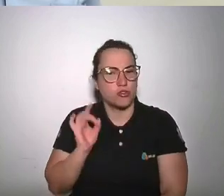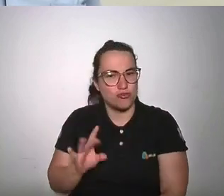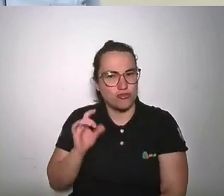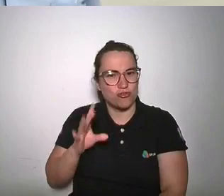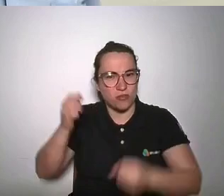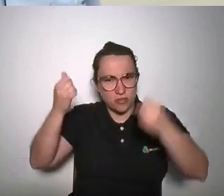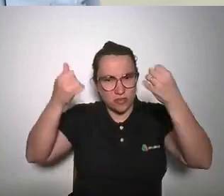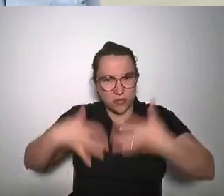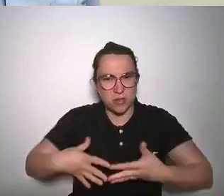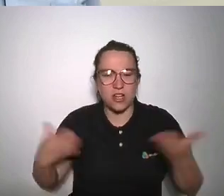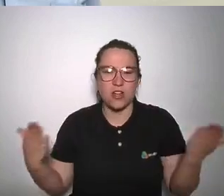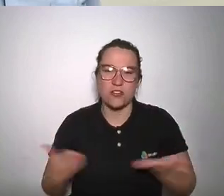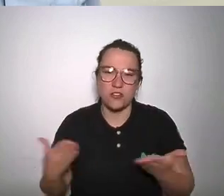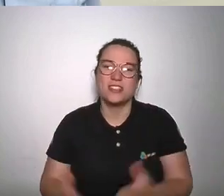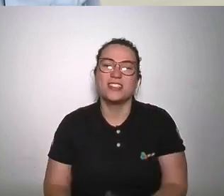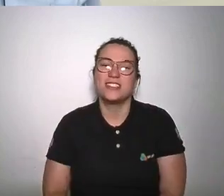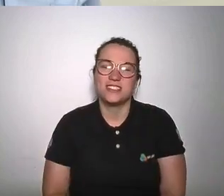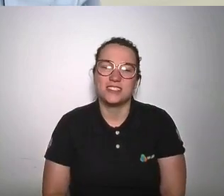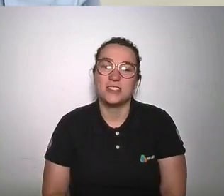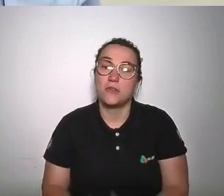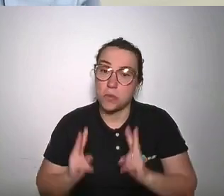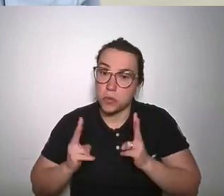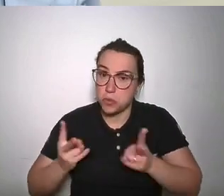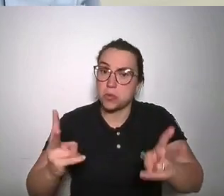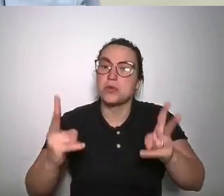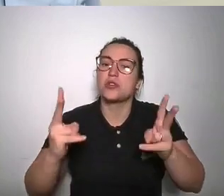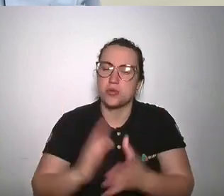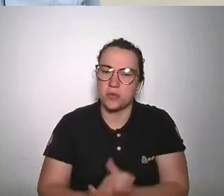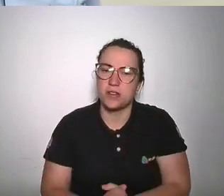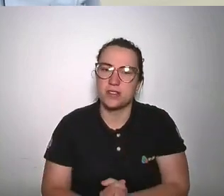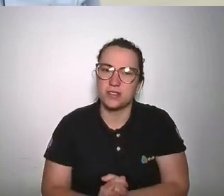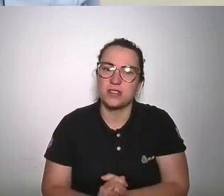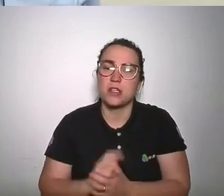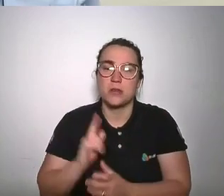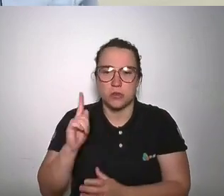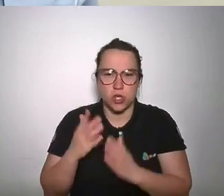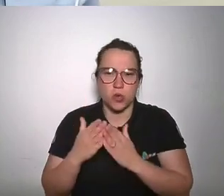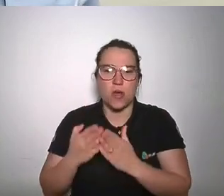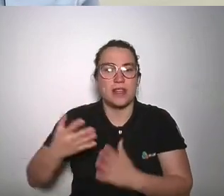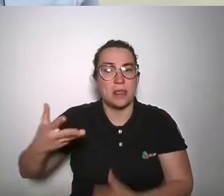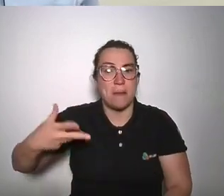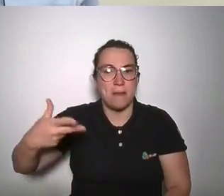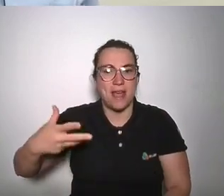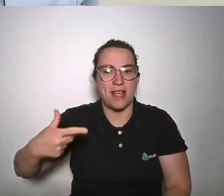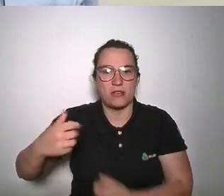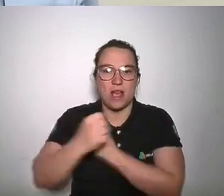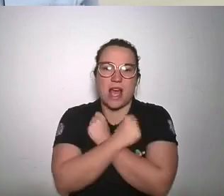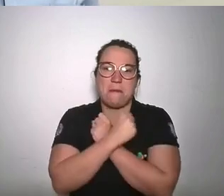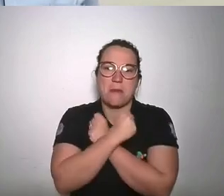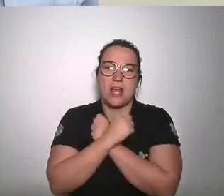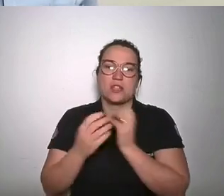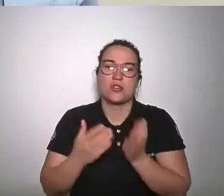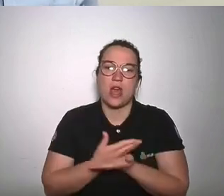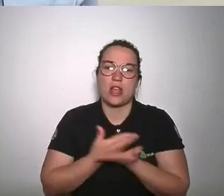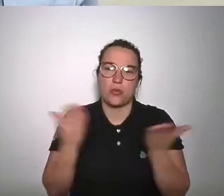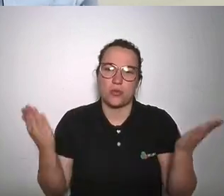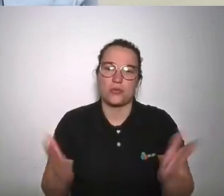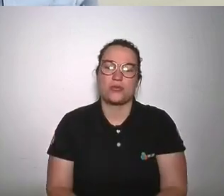dia de hoje. E vamos em frente, porque Guaíra tem pressa. Um grande abraço a todos.